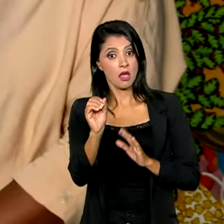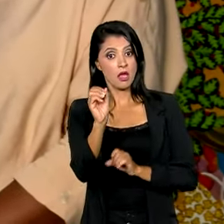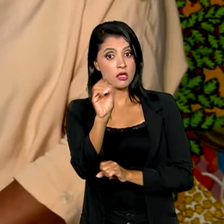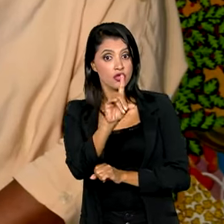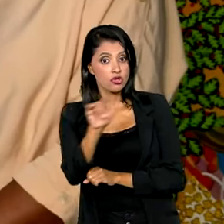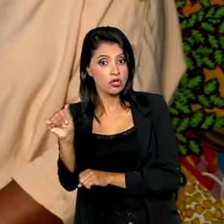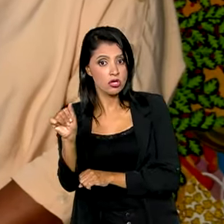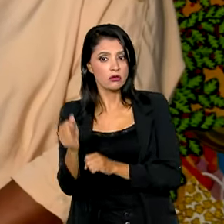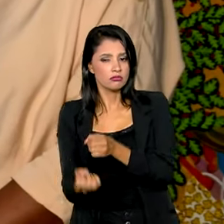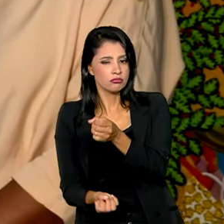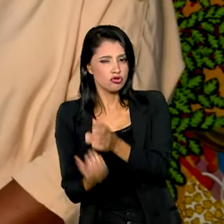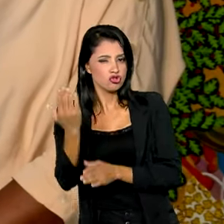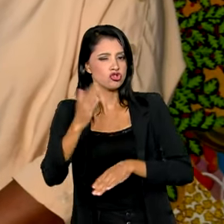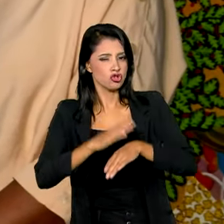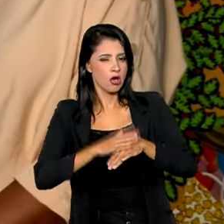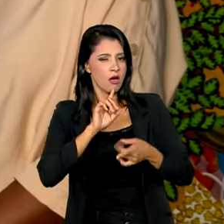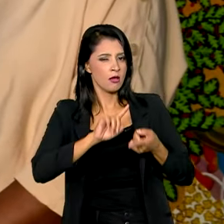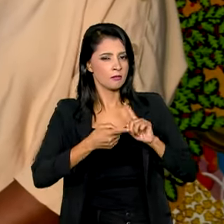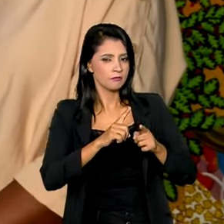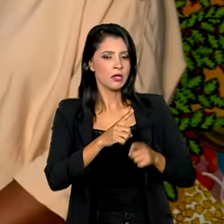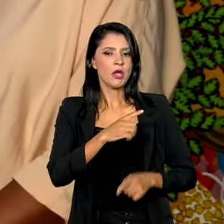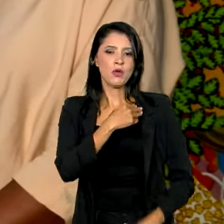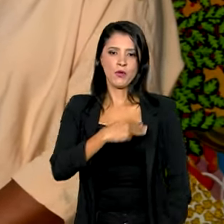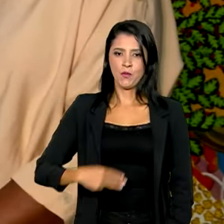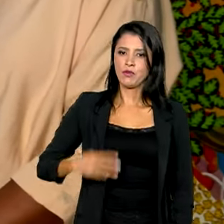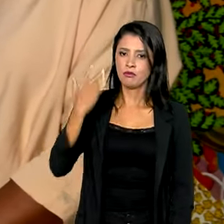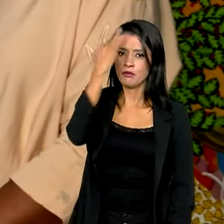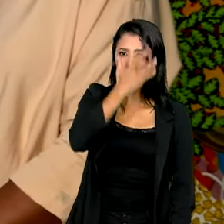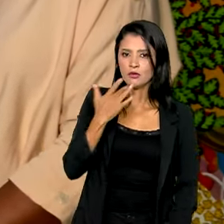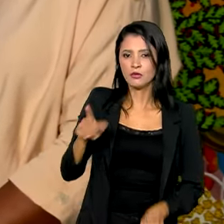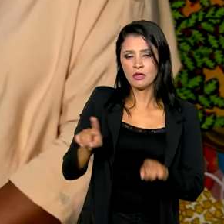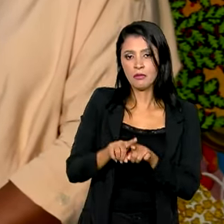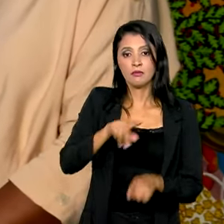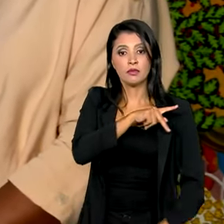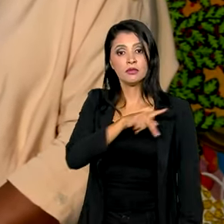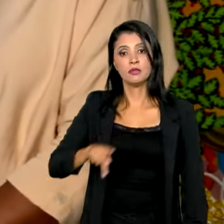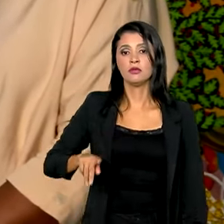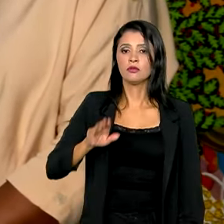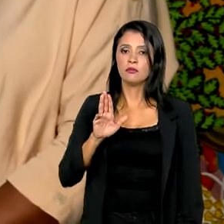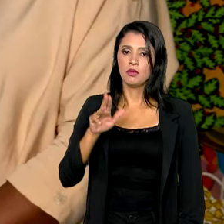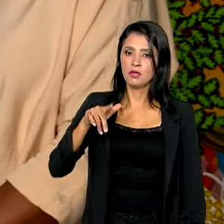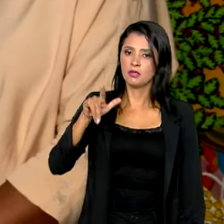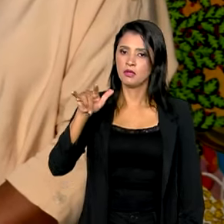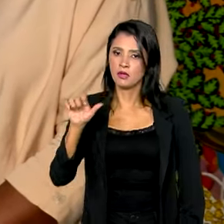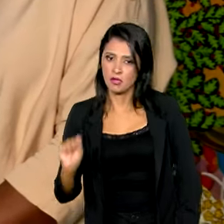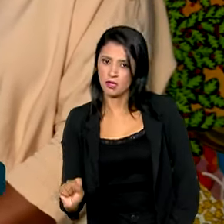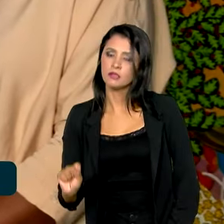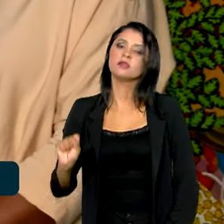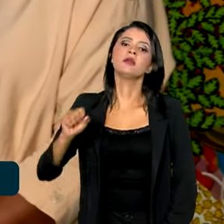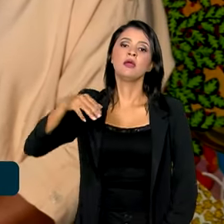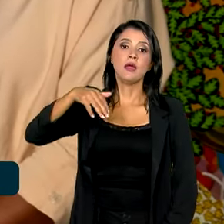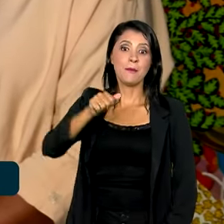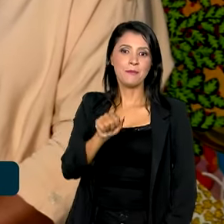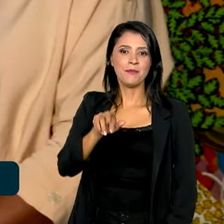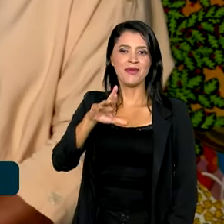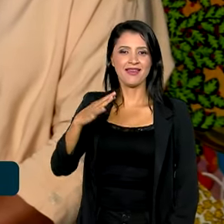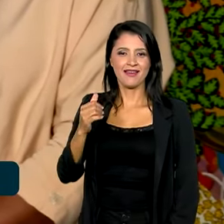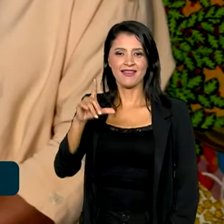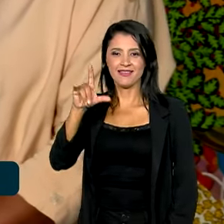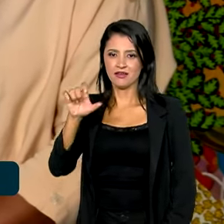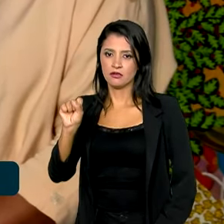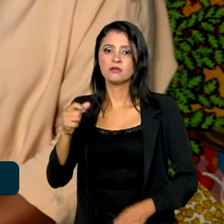já estar em construção com o ministro Haddad, com o presidente do BNDES, Mercadante. Nós iremos